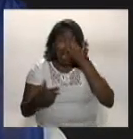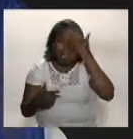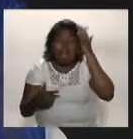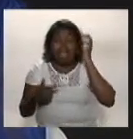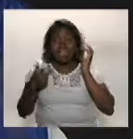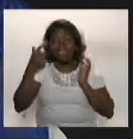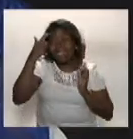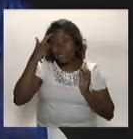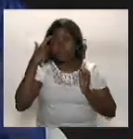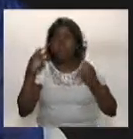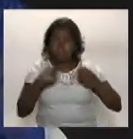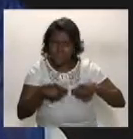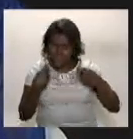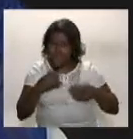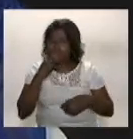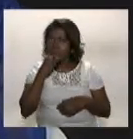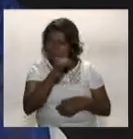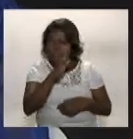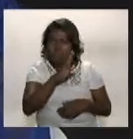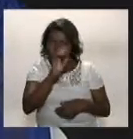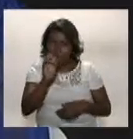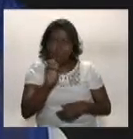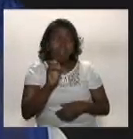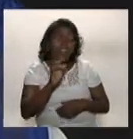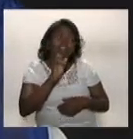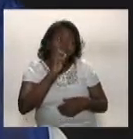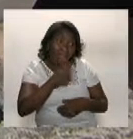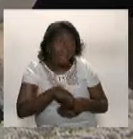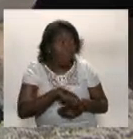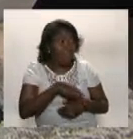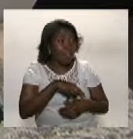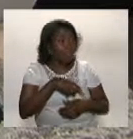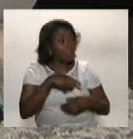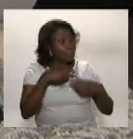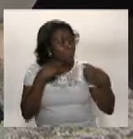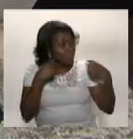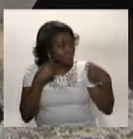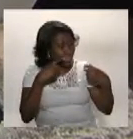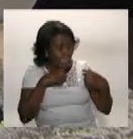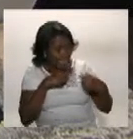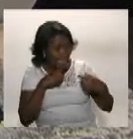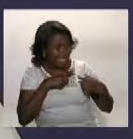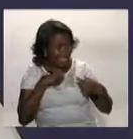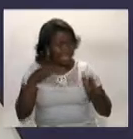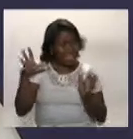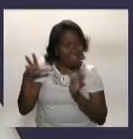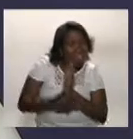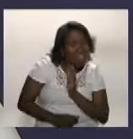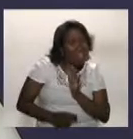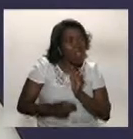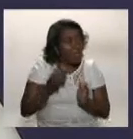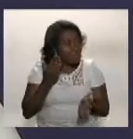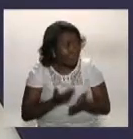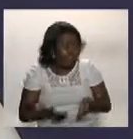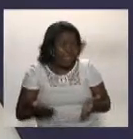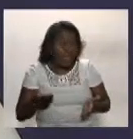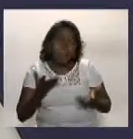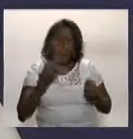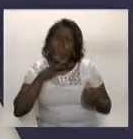em qualquer delegacia essa bicicleta. É importante também, né, deputada, que as pessoas efetivamente façam